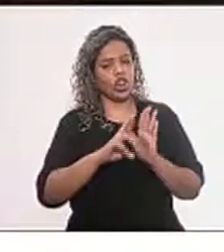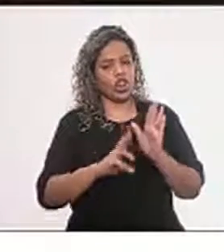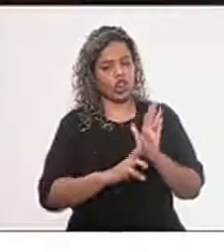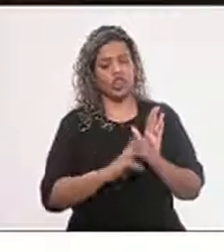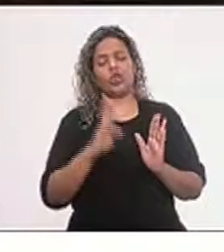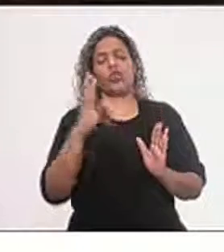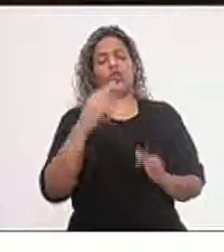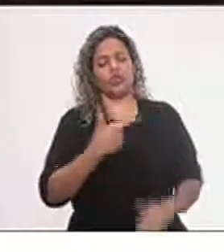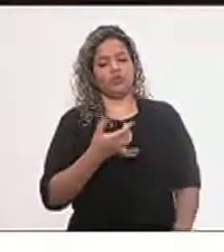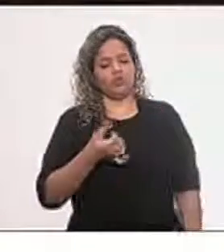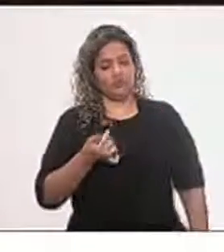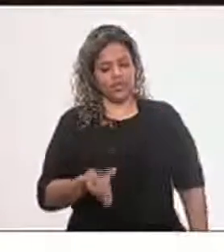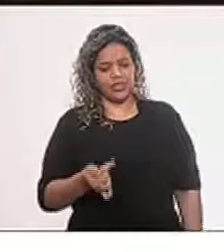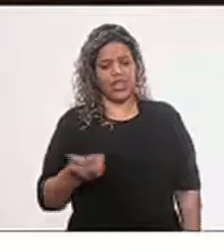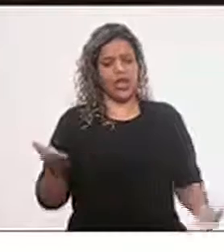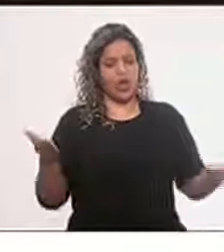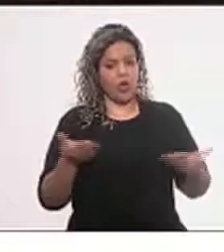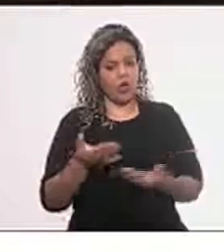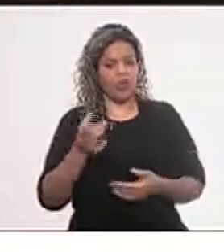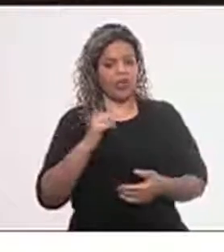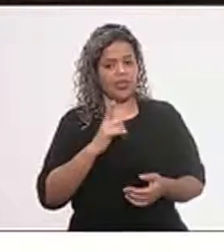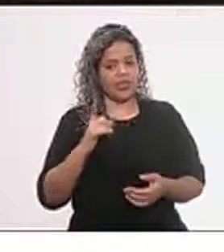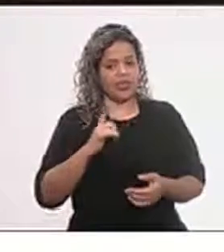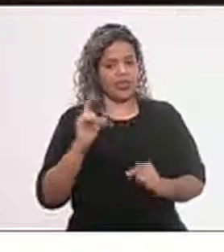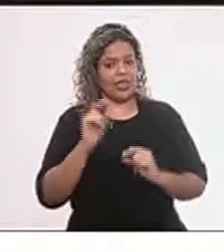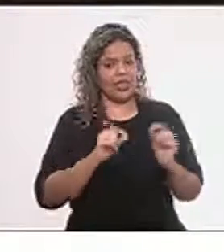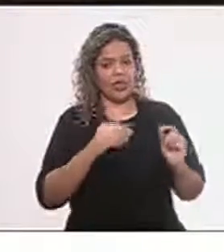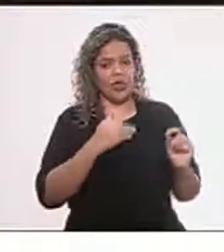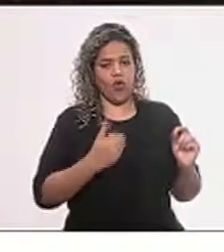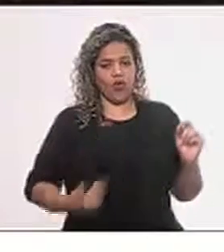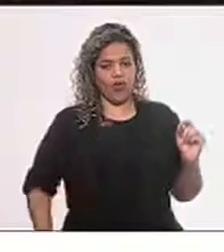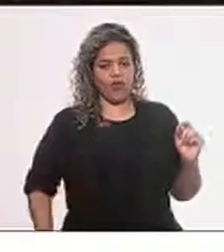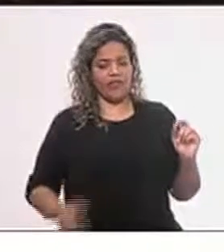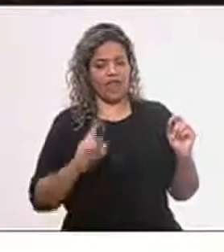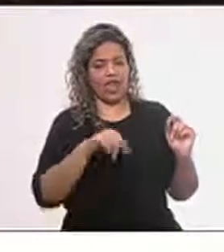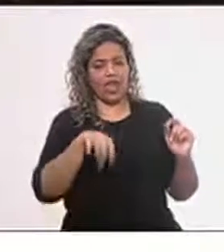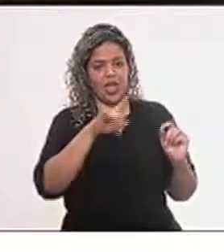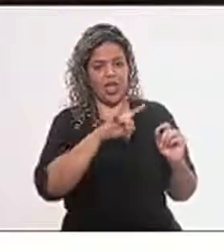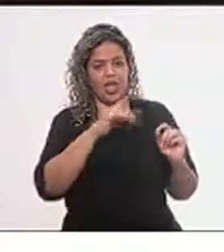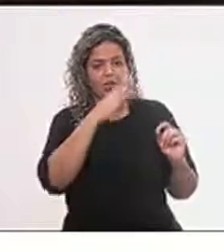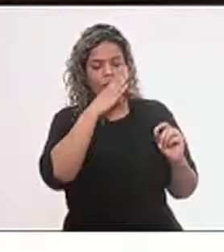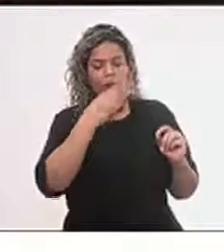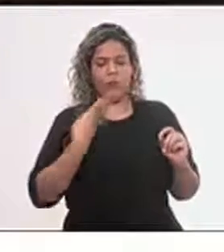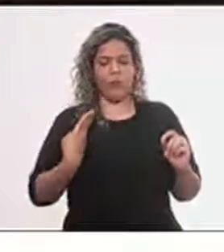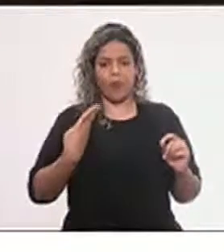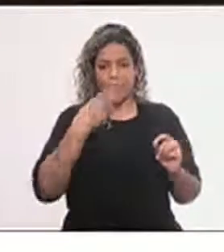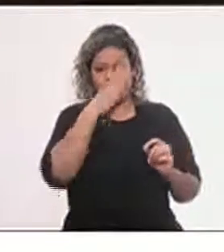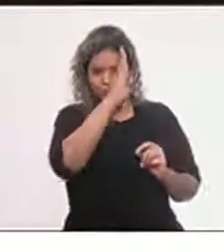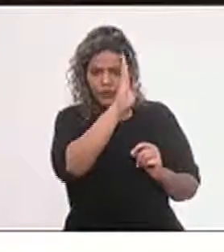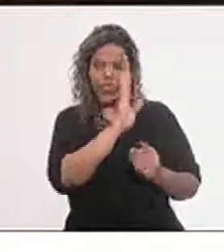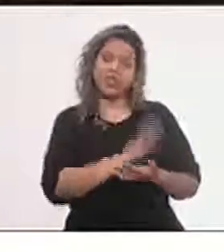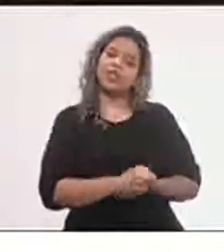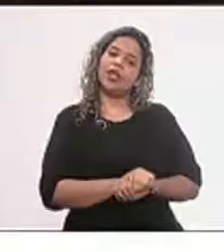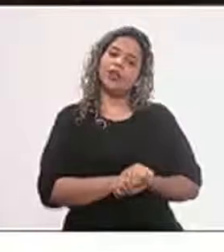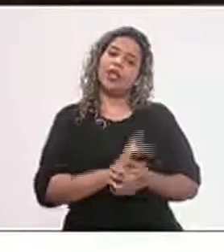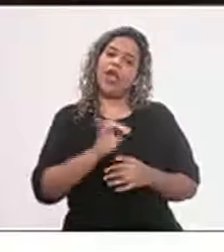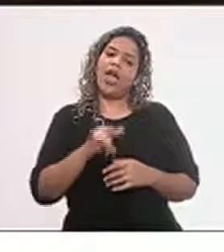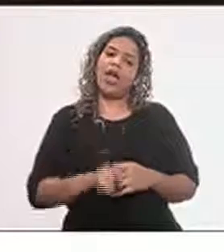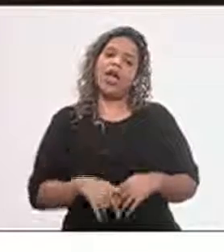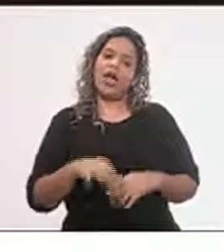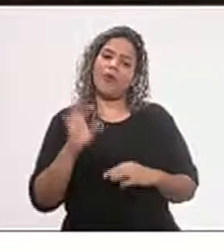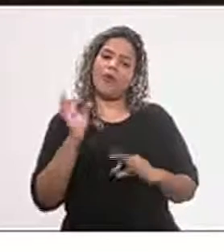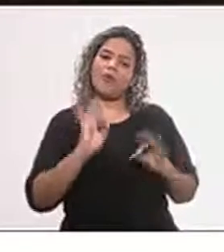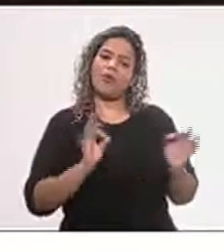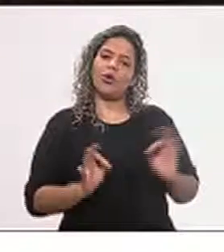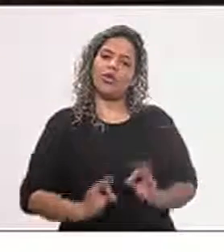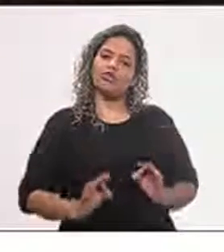2017, hoje tem cargo no governo belicista do Bolsonaro. Então, é um projeto